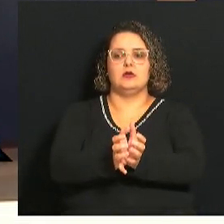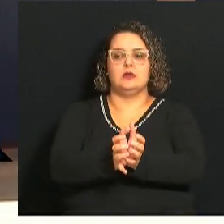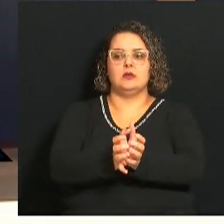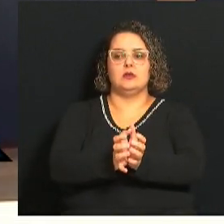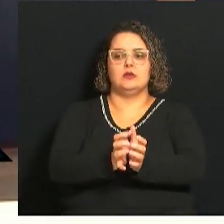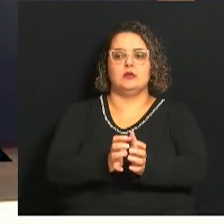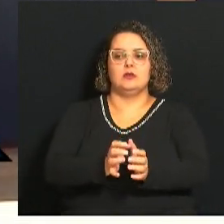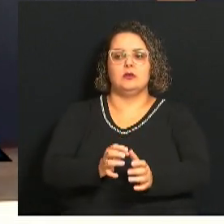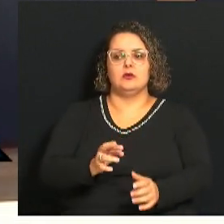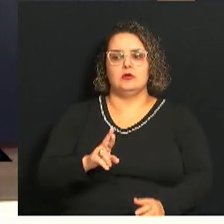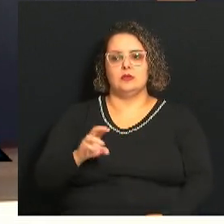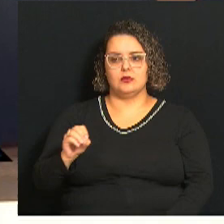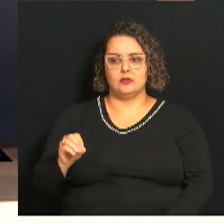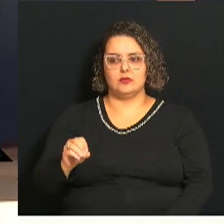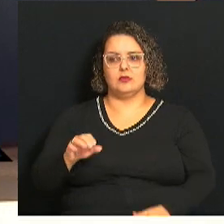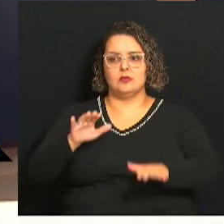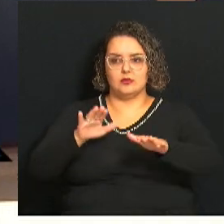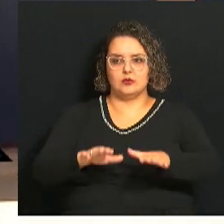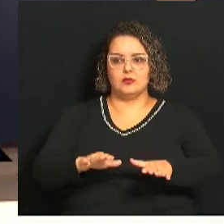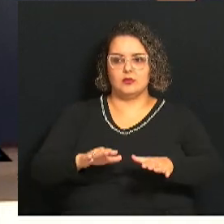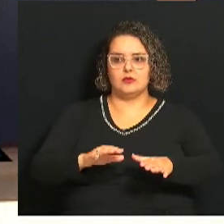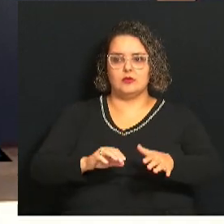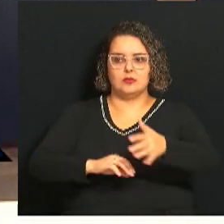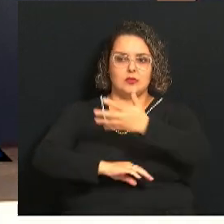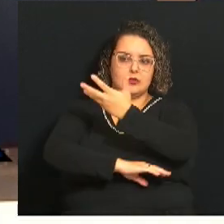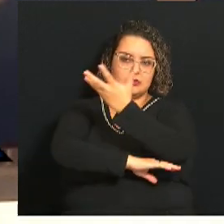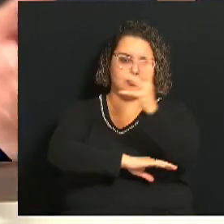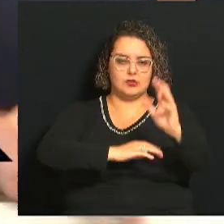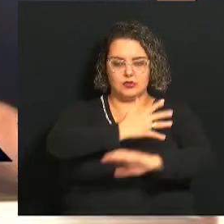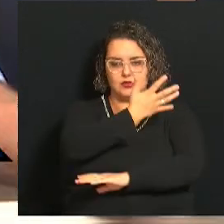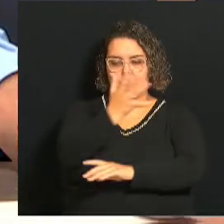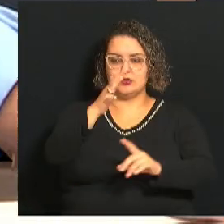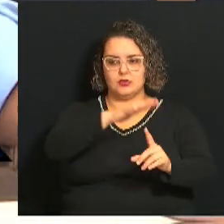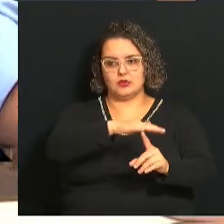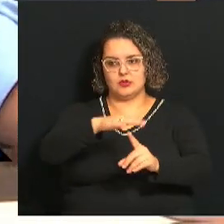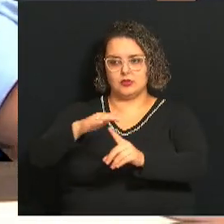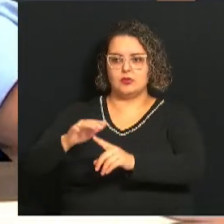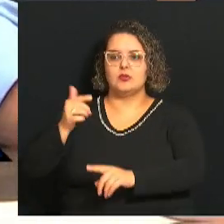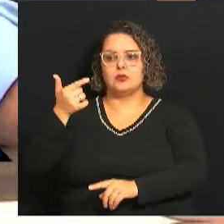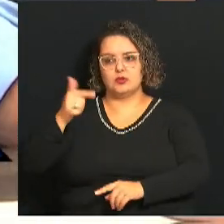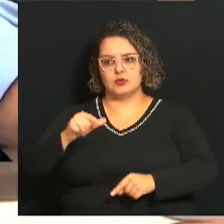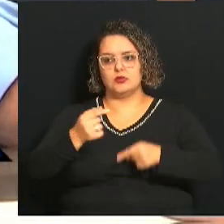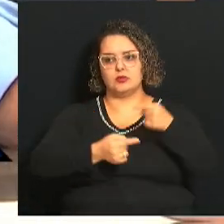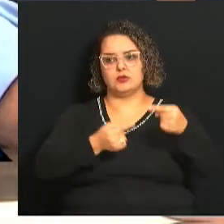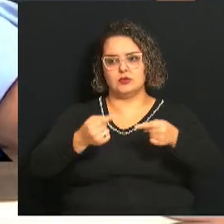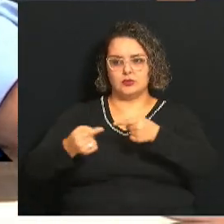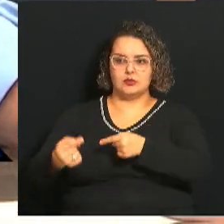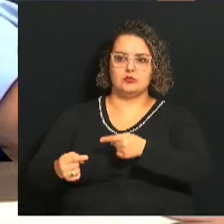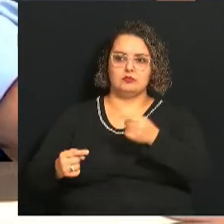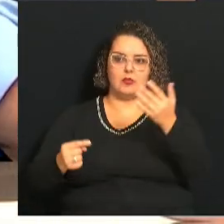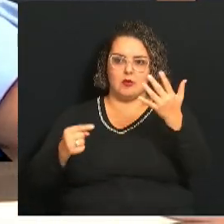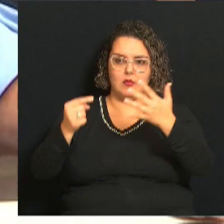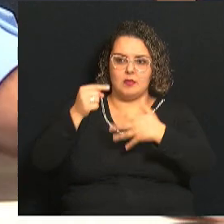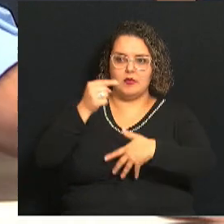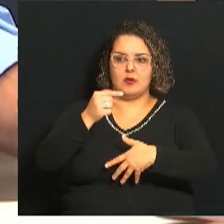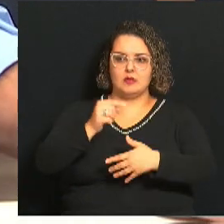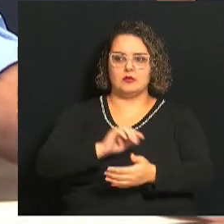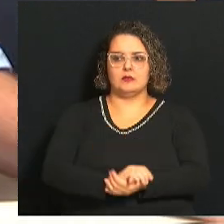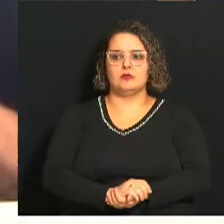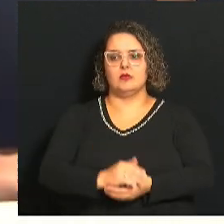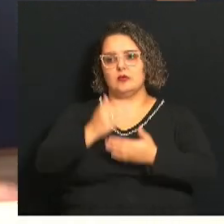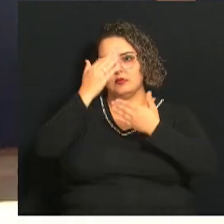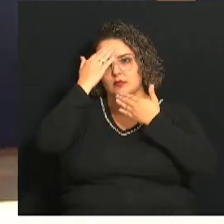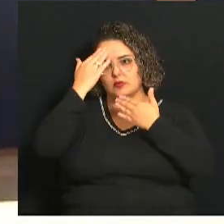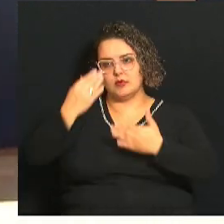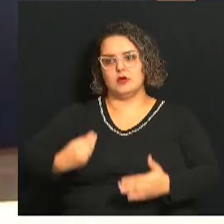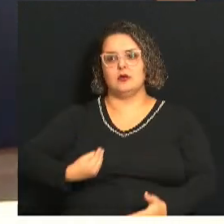ordinária da Comissão Permanente de Meio Ambiente, né? E vamos continuar debatendo esses assuntos no futuro. Obrigado pela